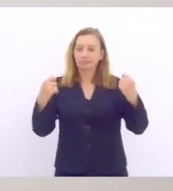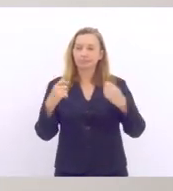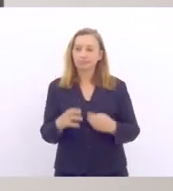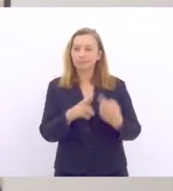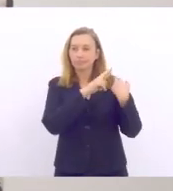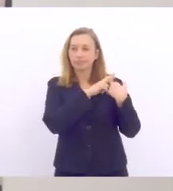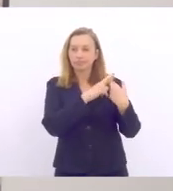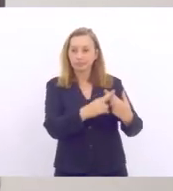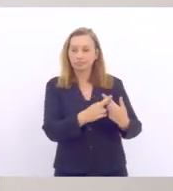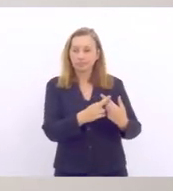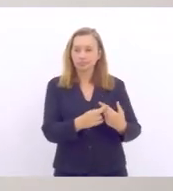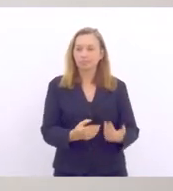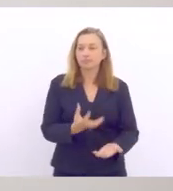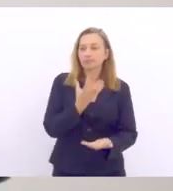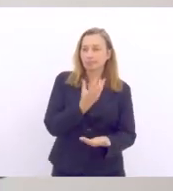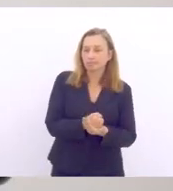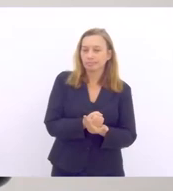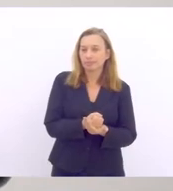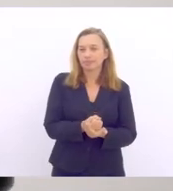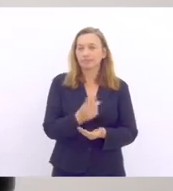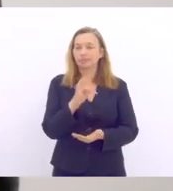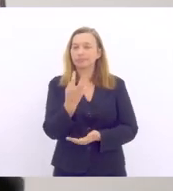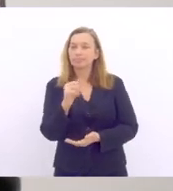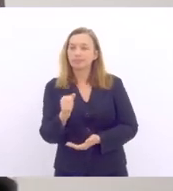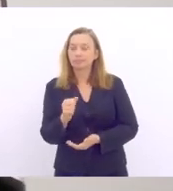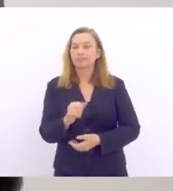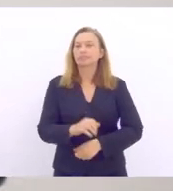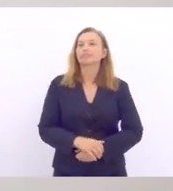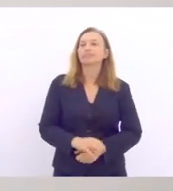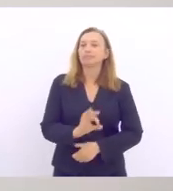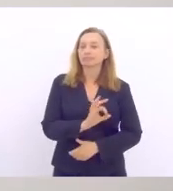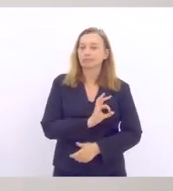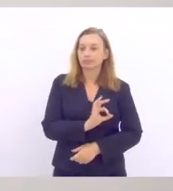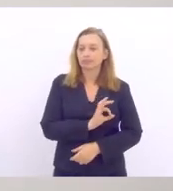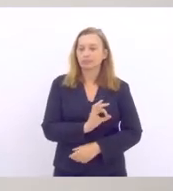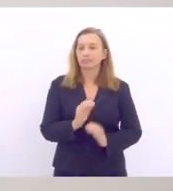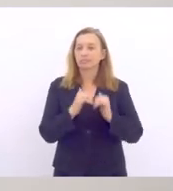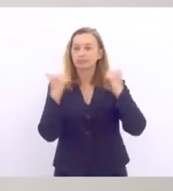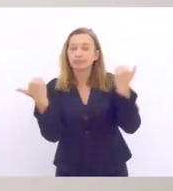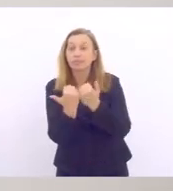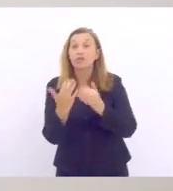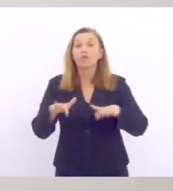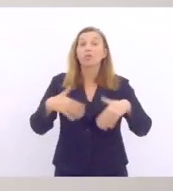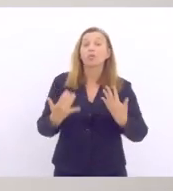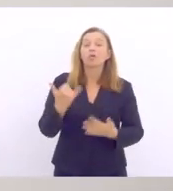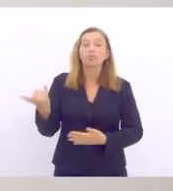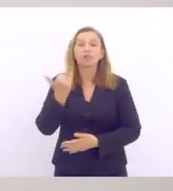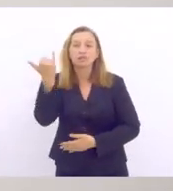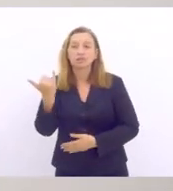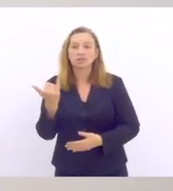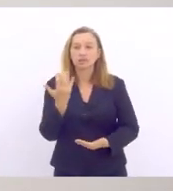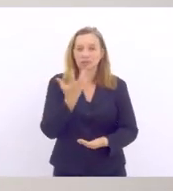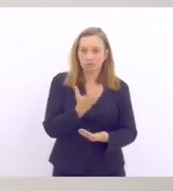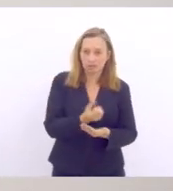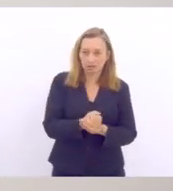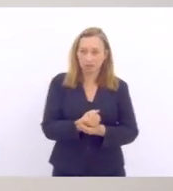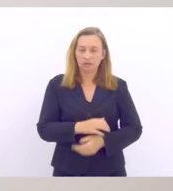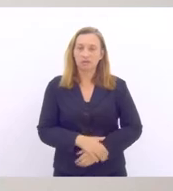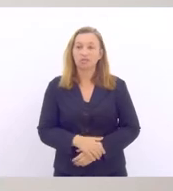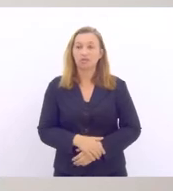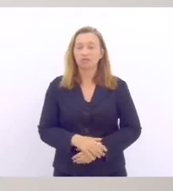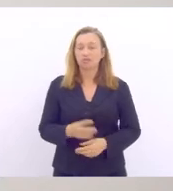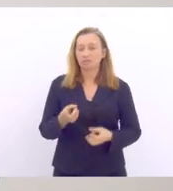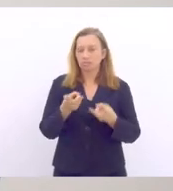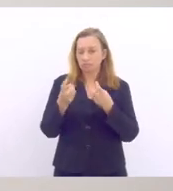cadastro seria o Batalhão Especializado de Policiamento em Estádio. Qual a importância do cadastro? E aí que eu quero que os senhores